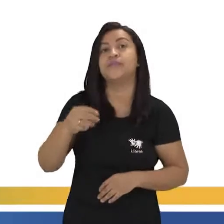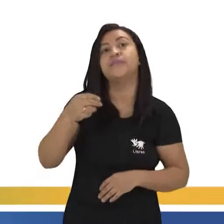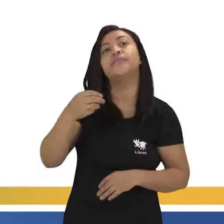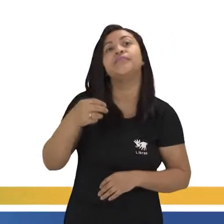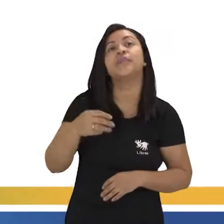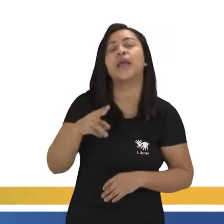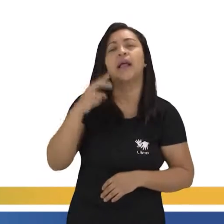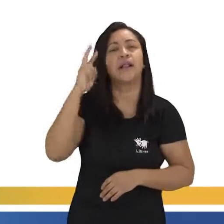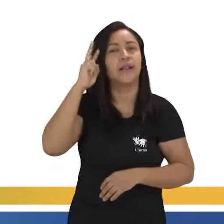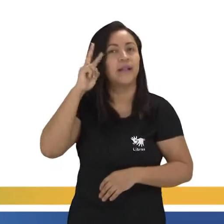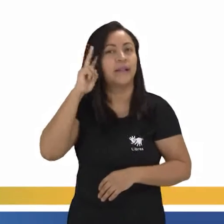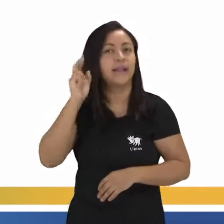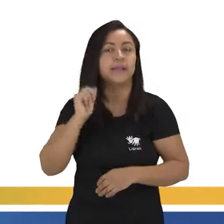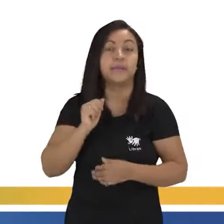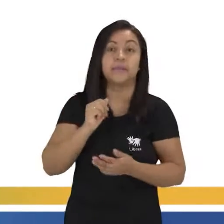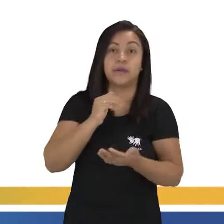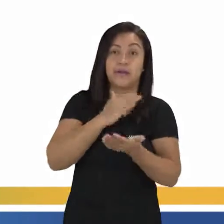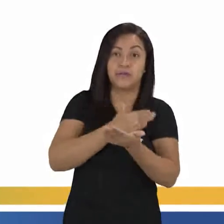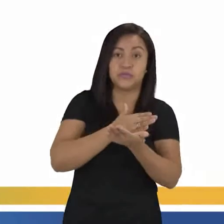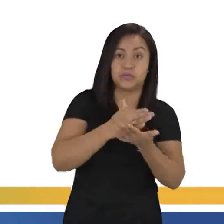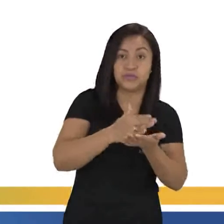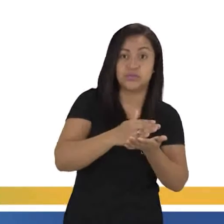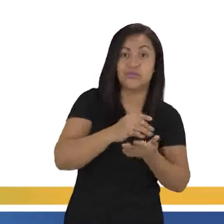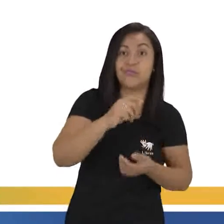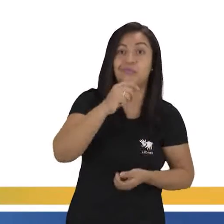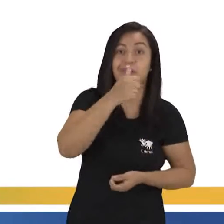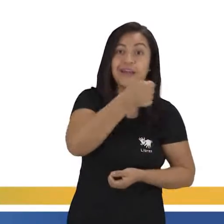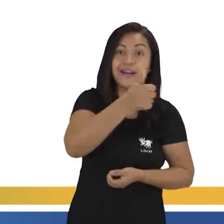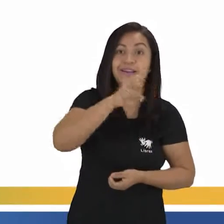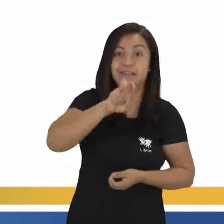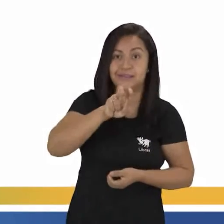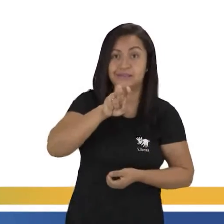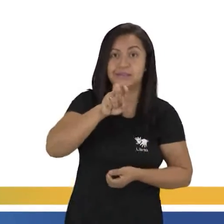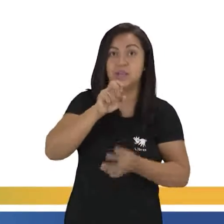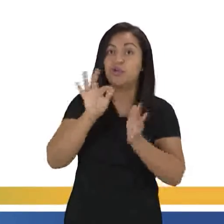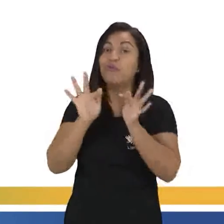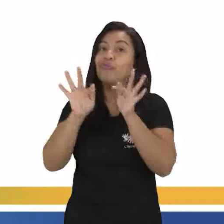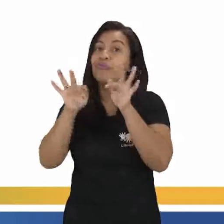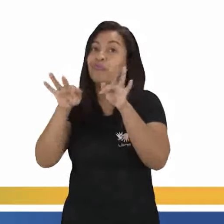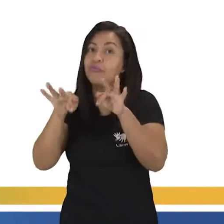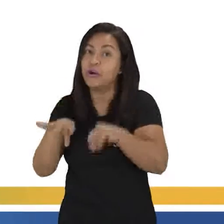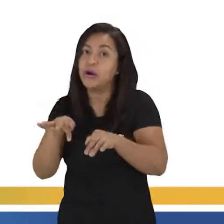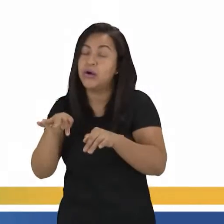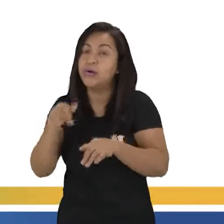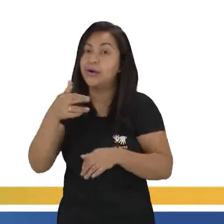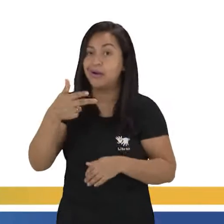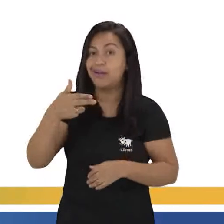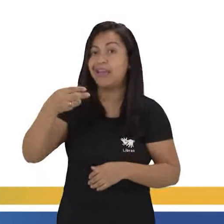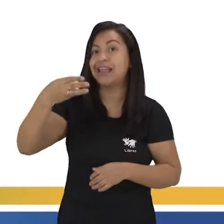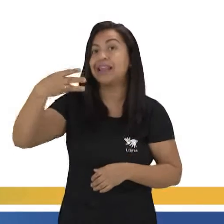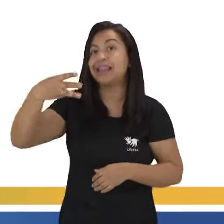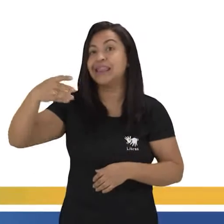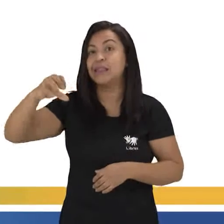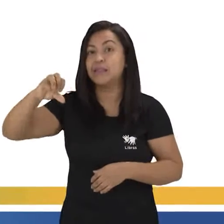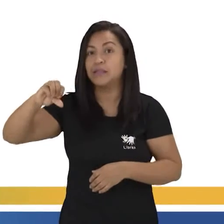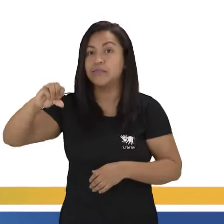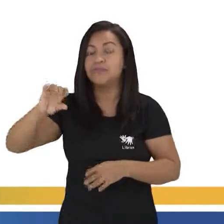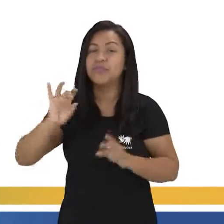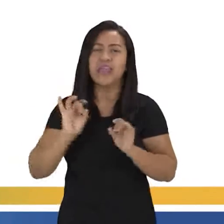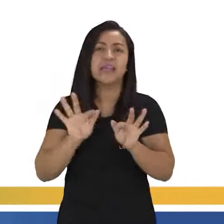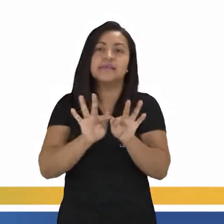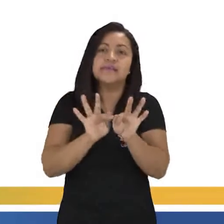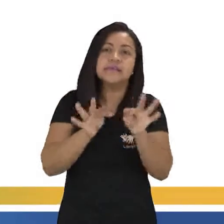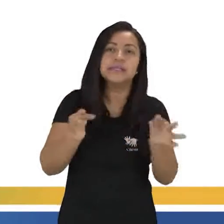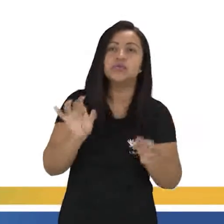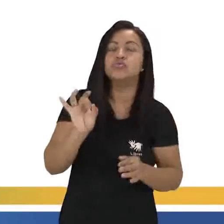na velocidade inicial dela era 15, certo? Então o problema também é muito simples, é só a gente aplicar o teorema do impulso,